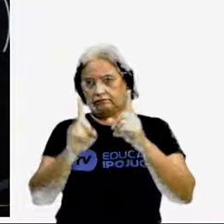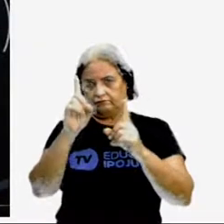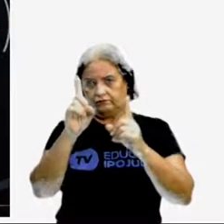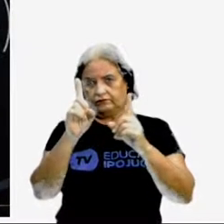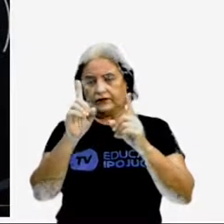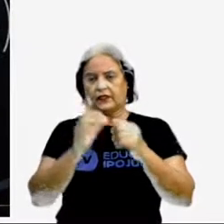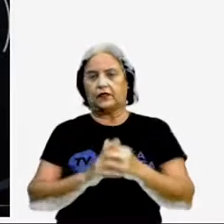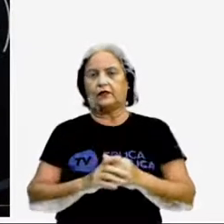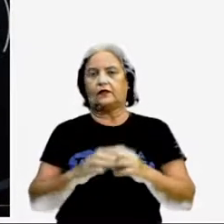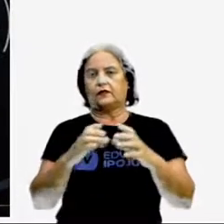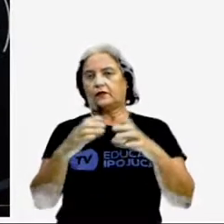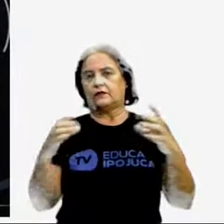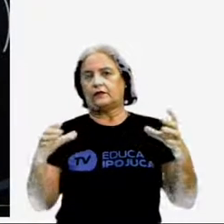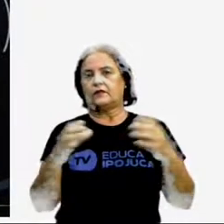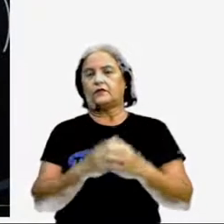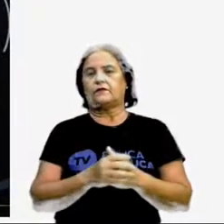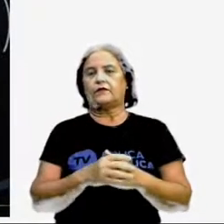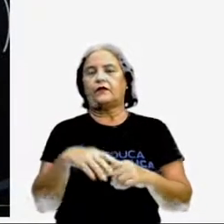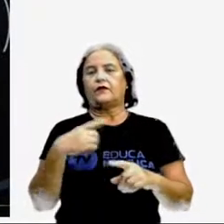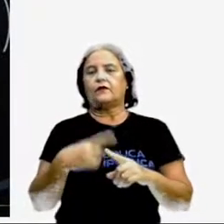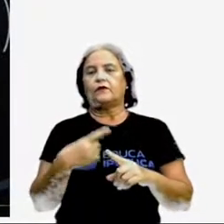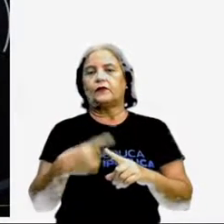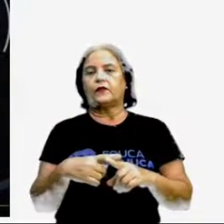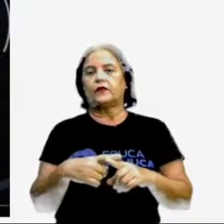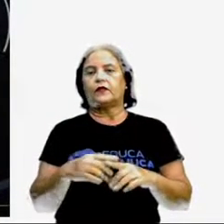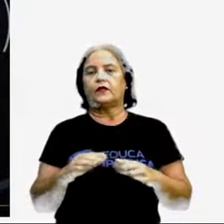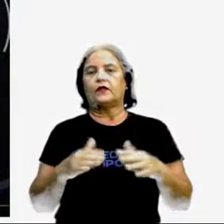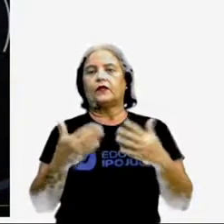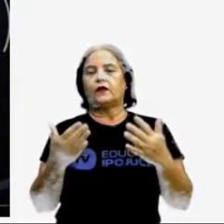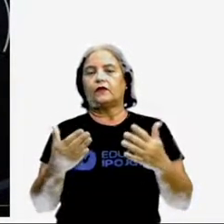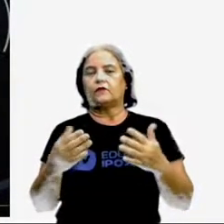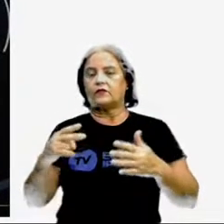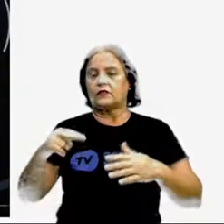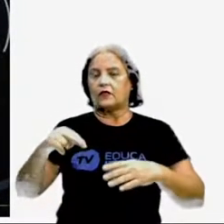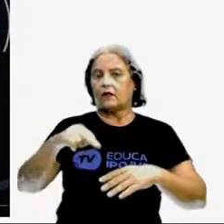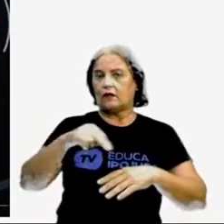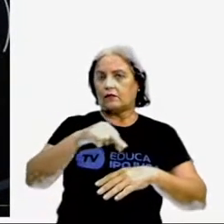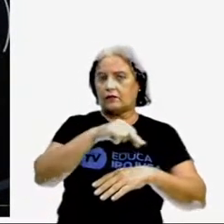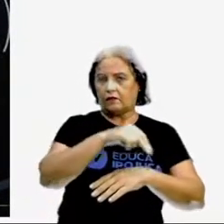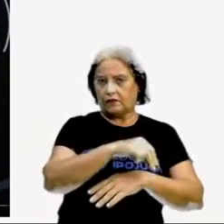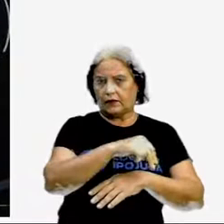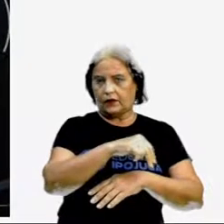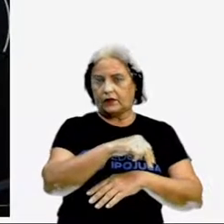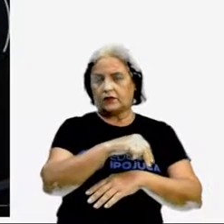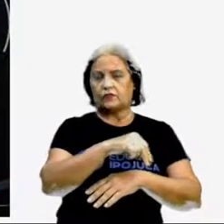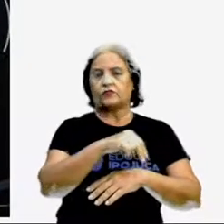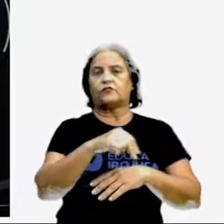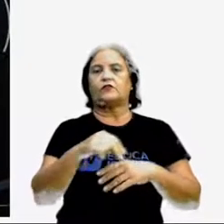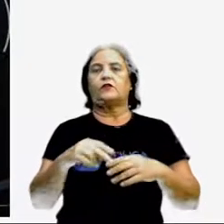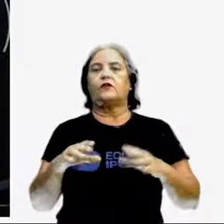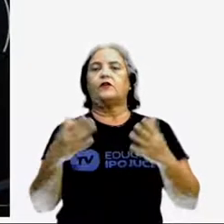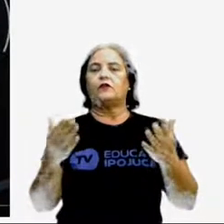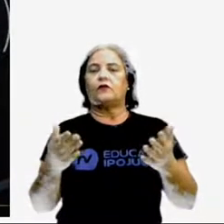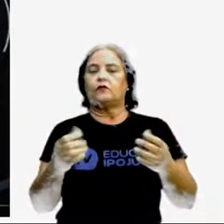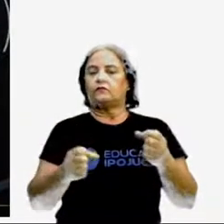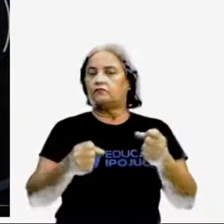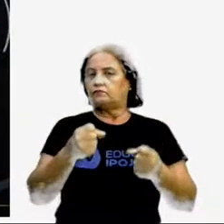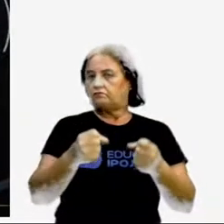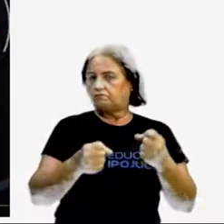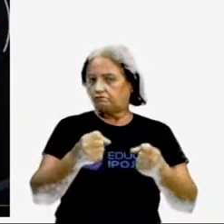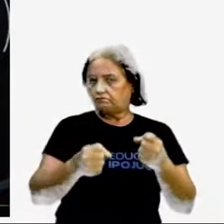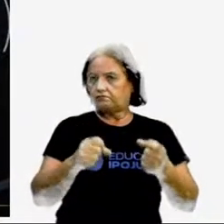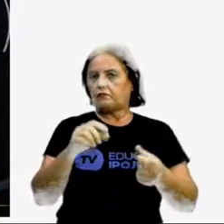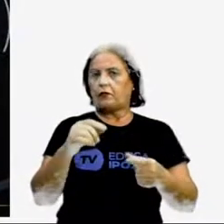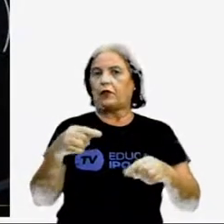você anda mais ou percorre mais uma distância, o consumo do carro também aumenta.